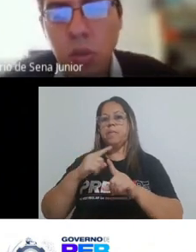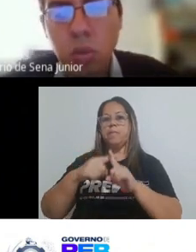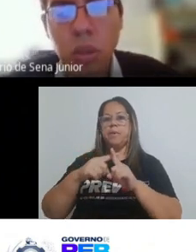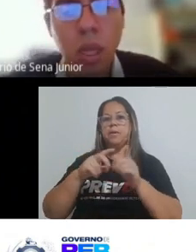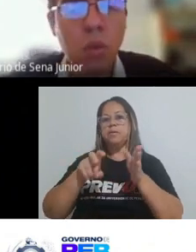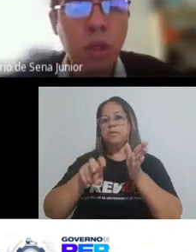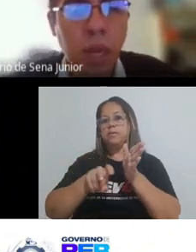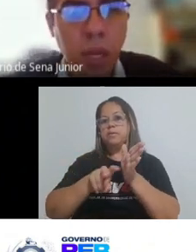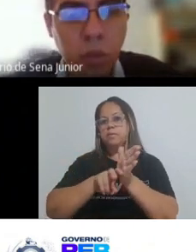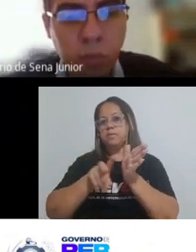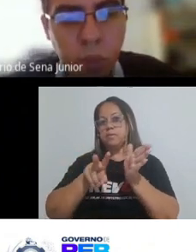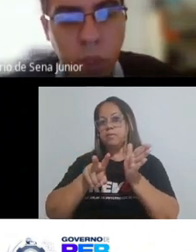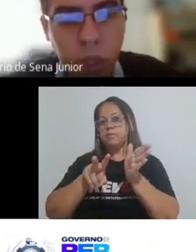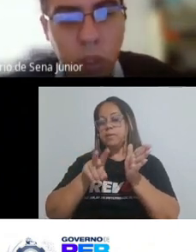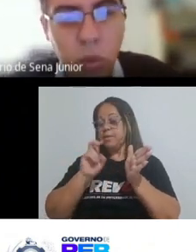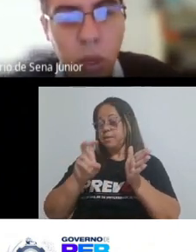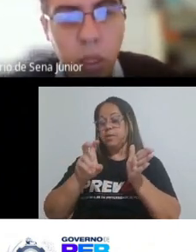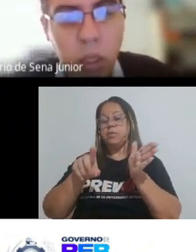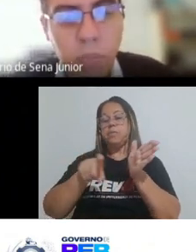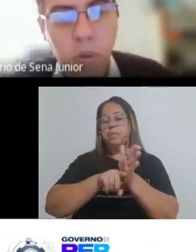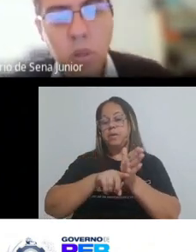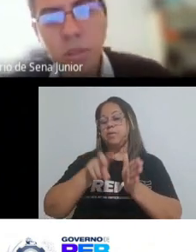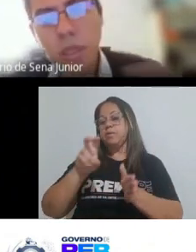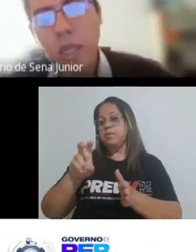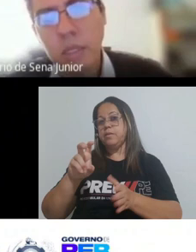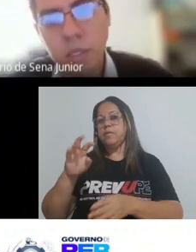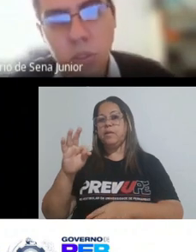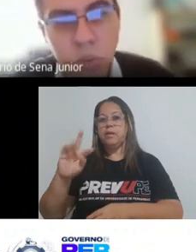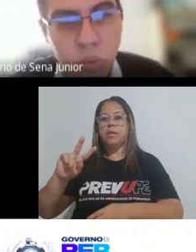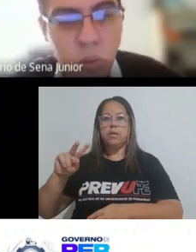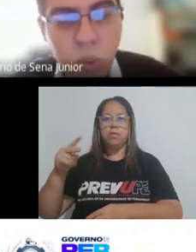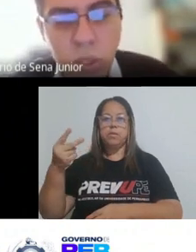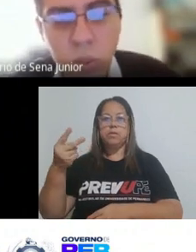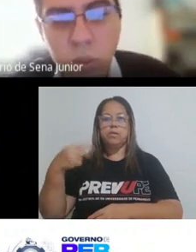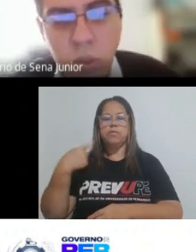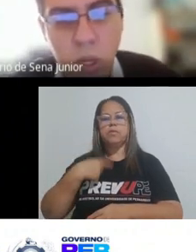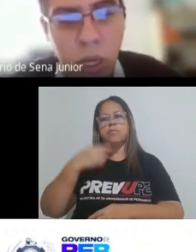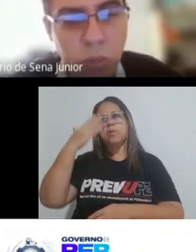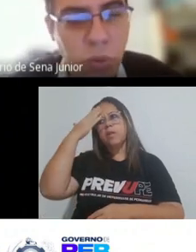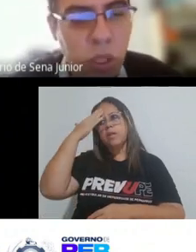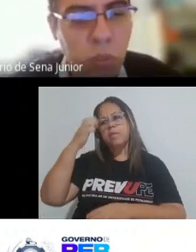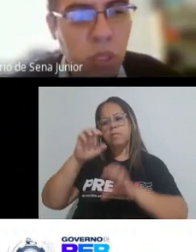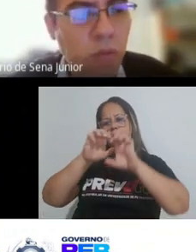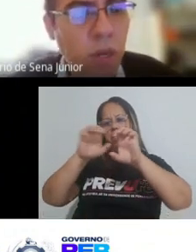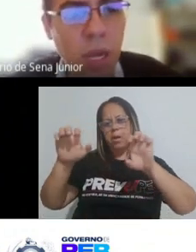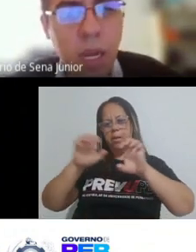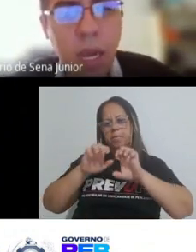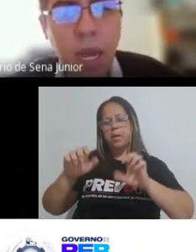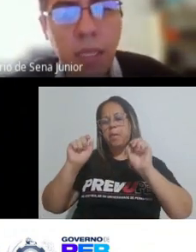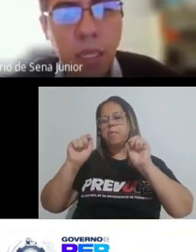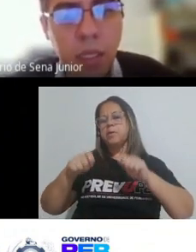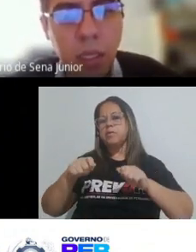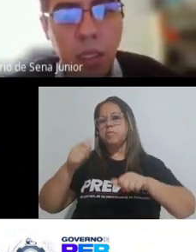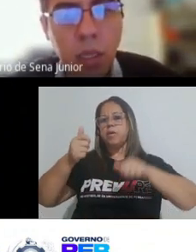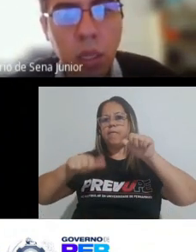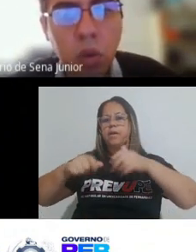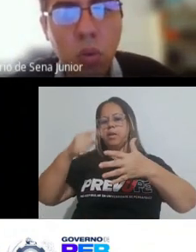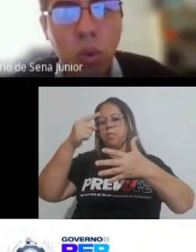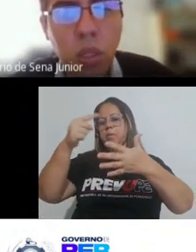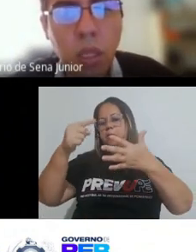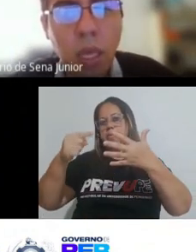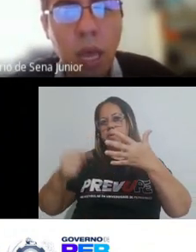5T ao quadrado. Então, em posse dessas duas equações horárias, podemos avaliar cada item.